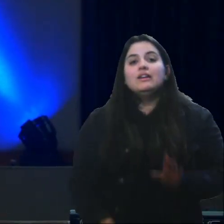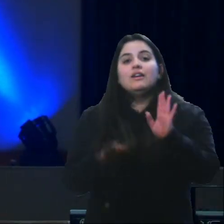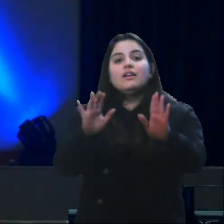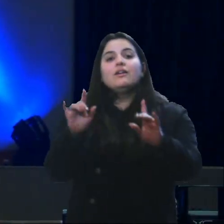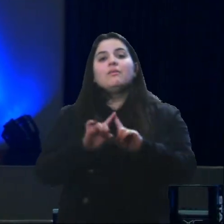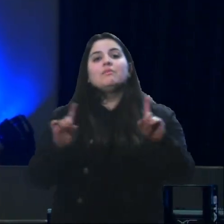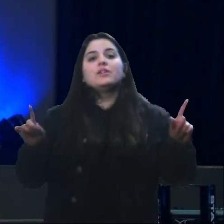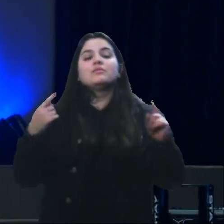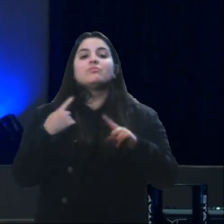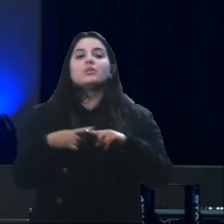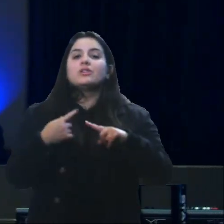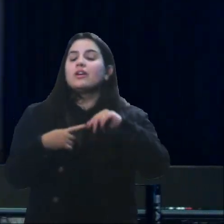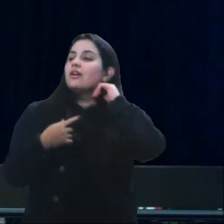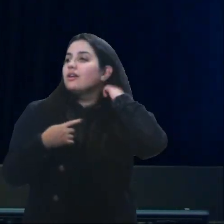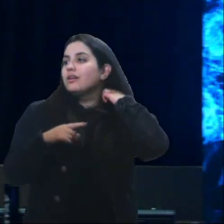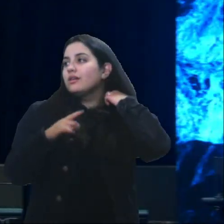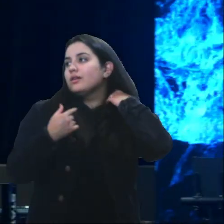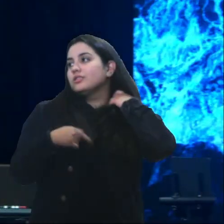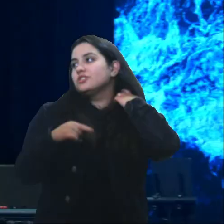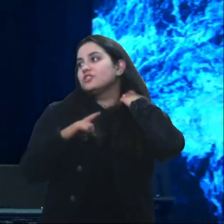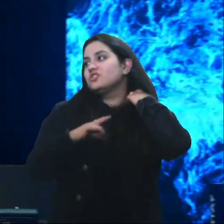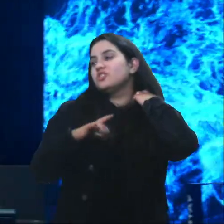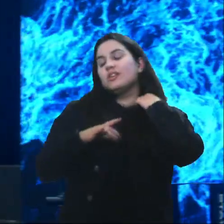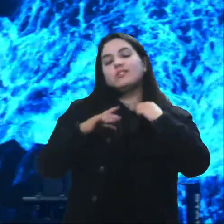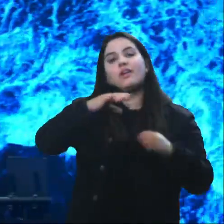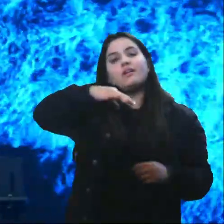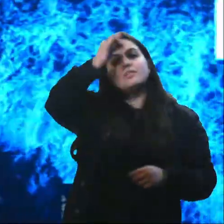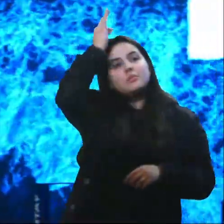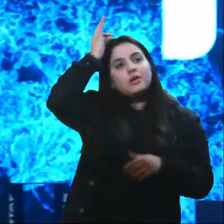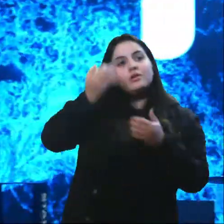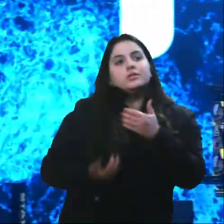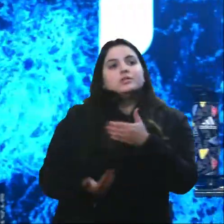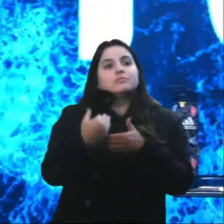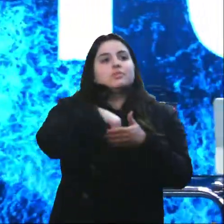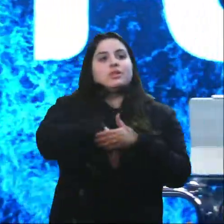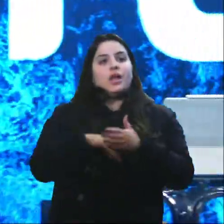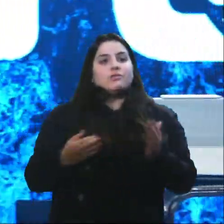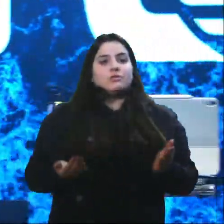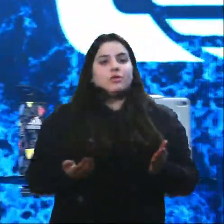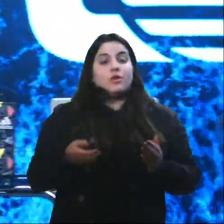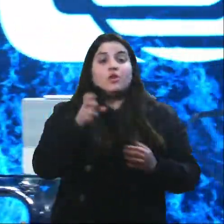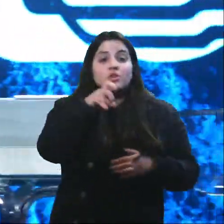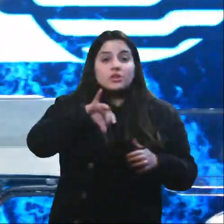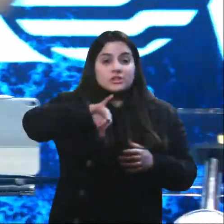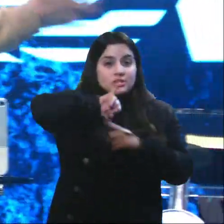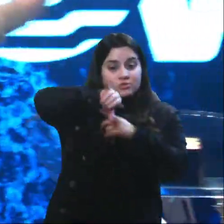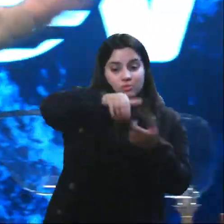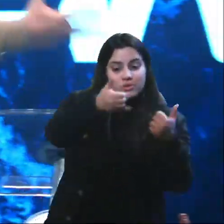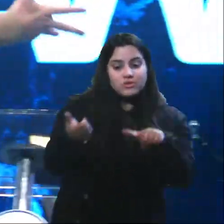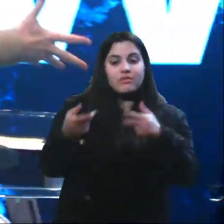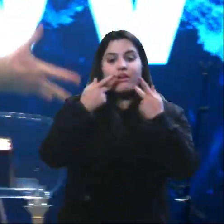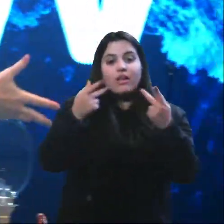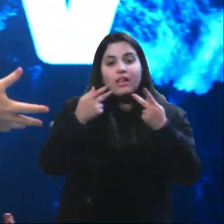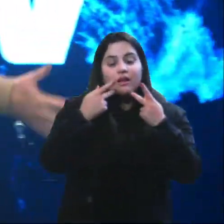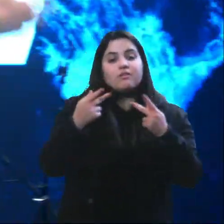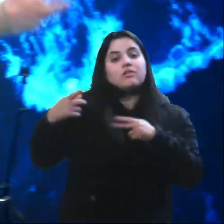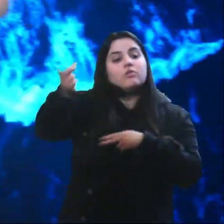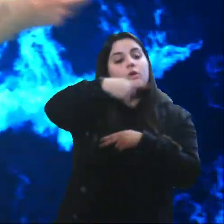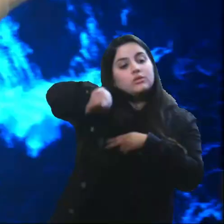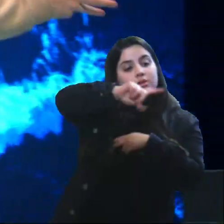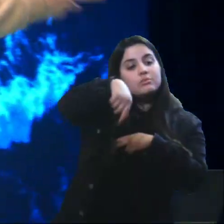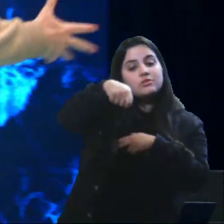Espírito Santo estava dentro dele, e quando ele falava arrependam-se, o coração das pessoas queimava,